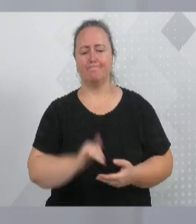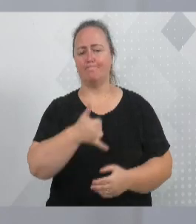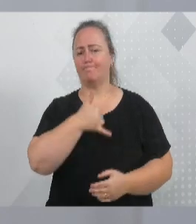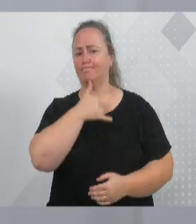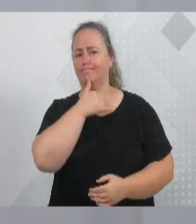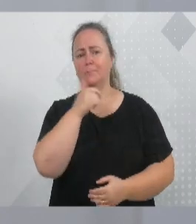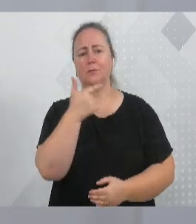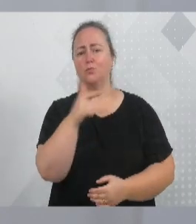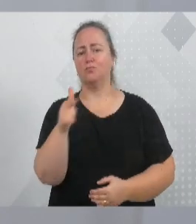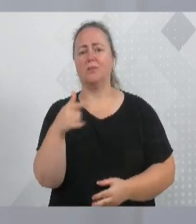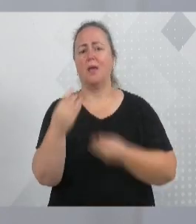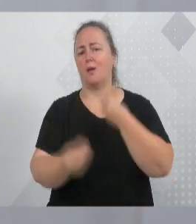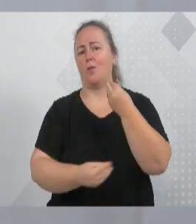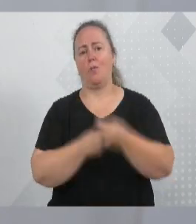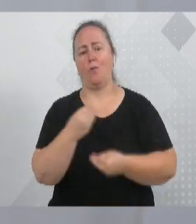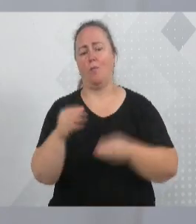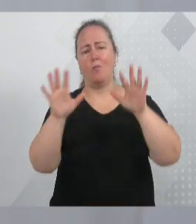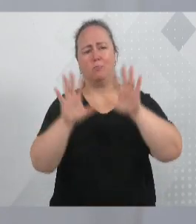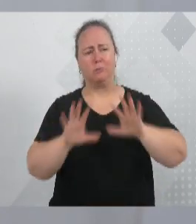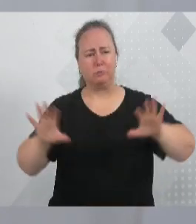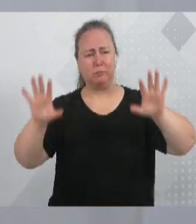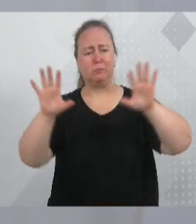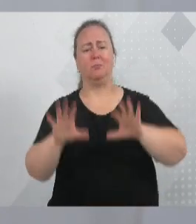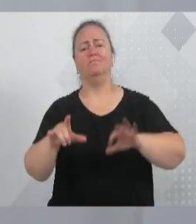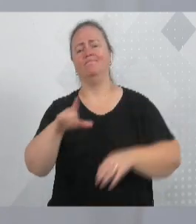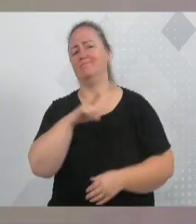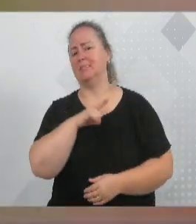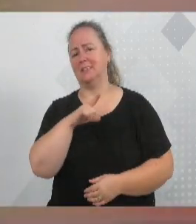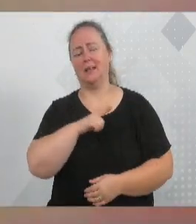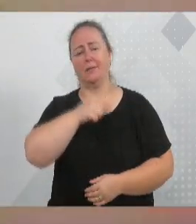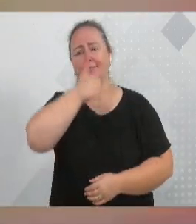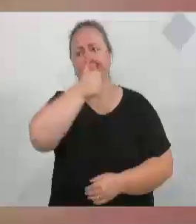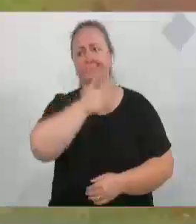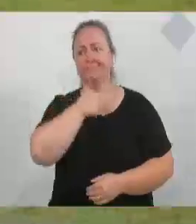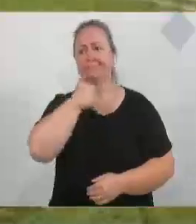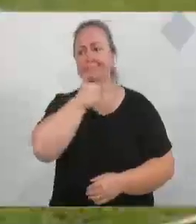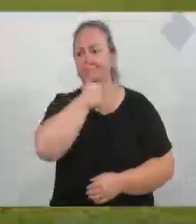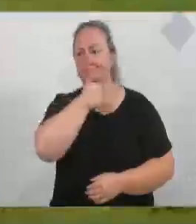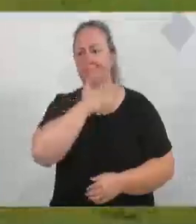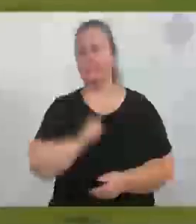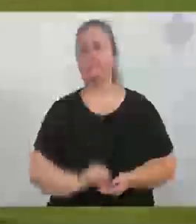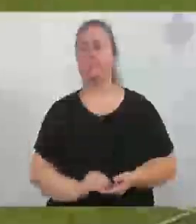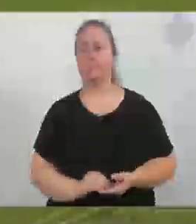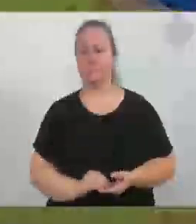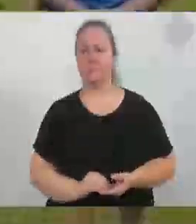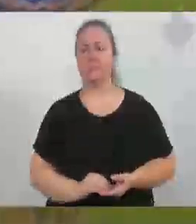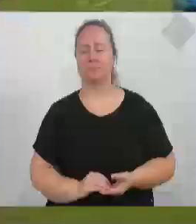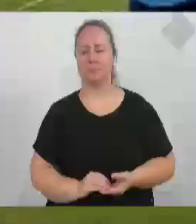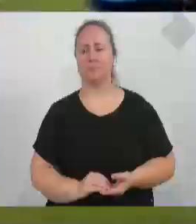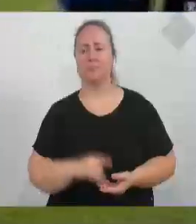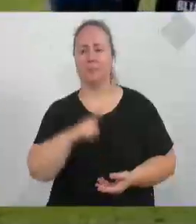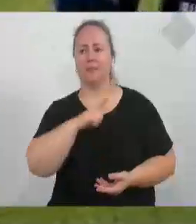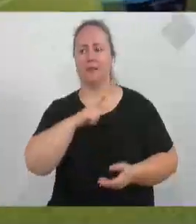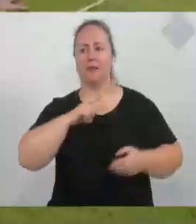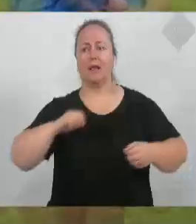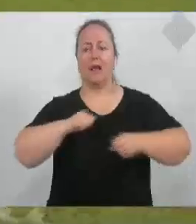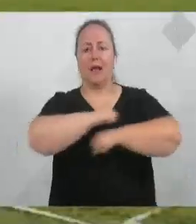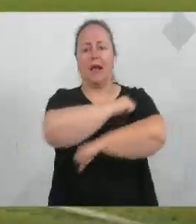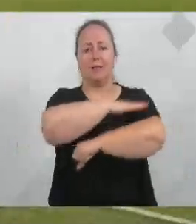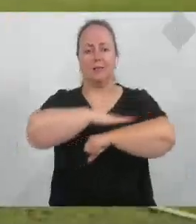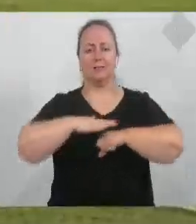evitar vai ocasionar poeira não tem jeito e tão sonhado asfalto começa